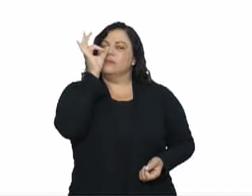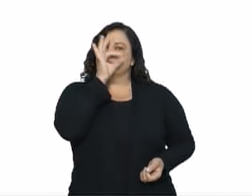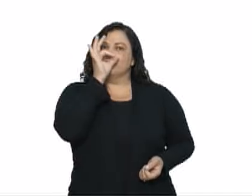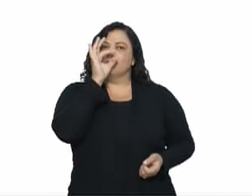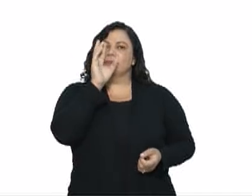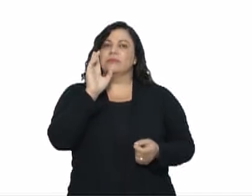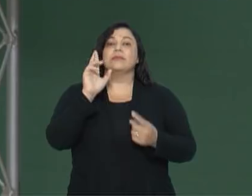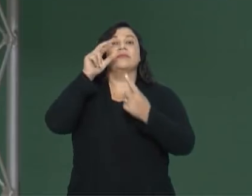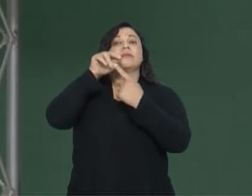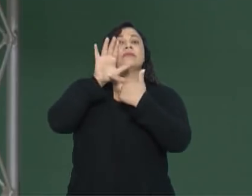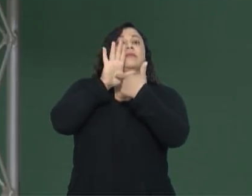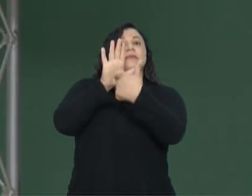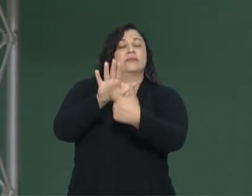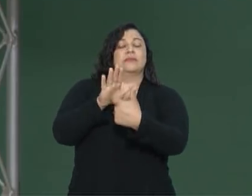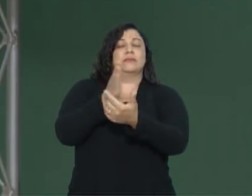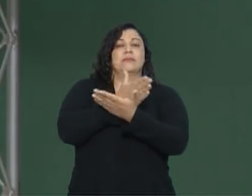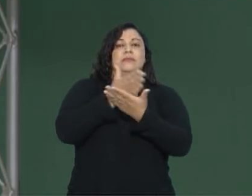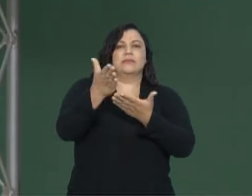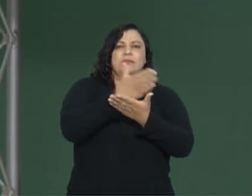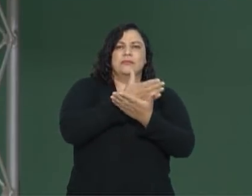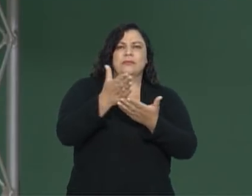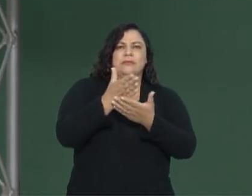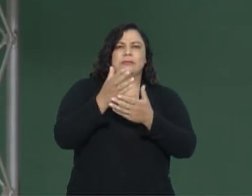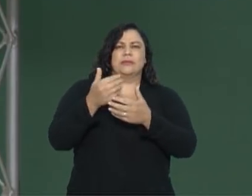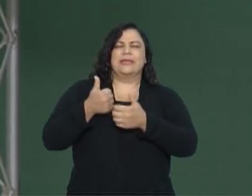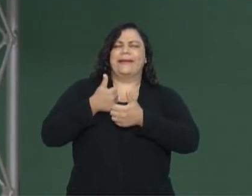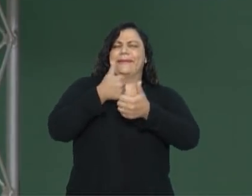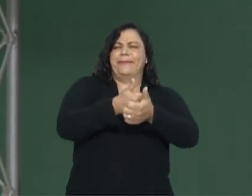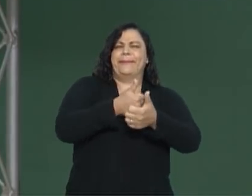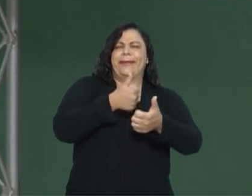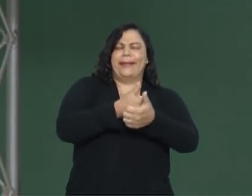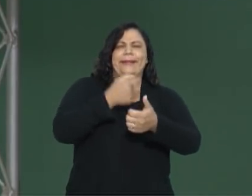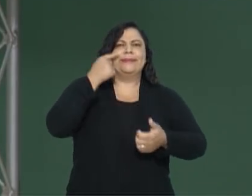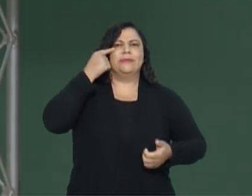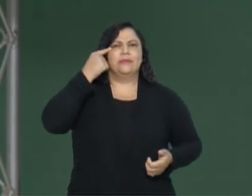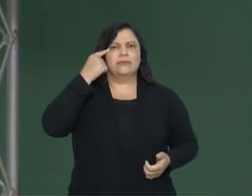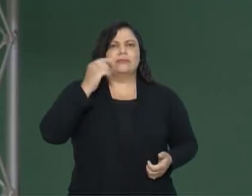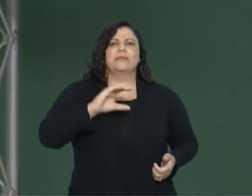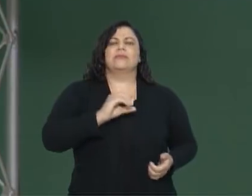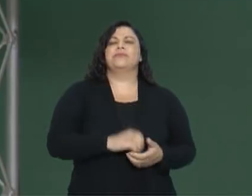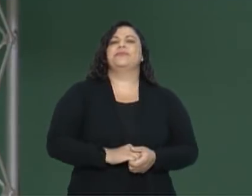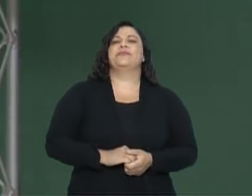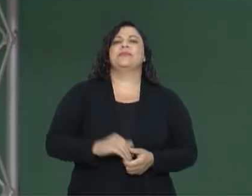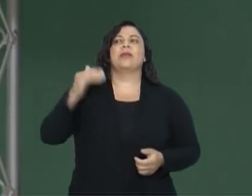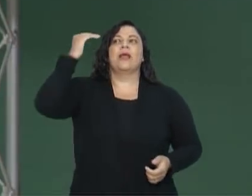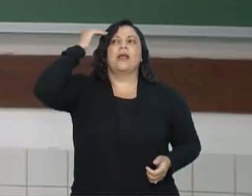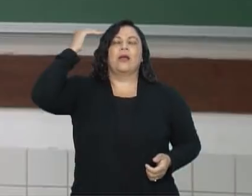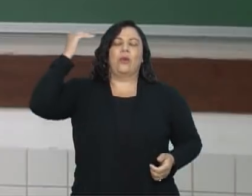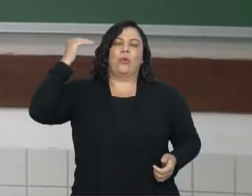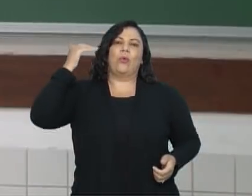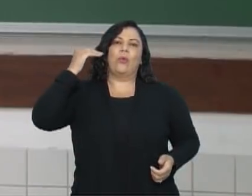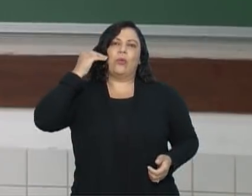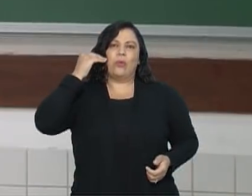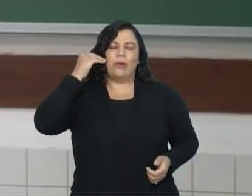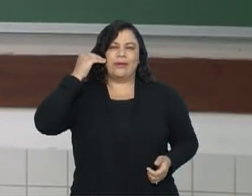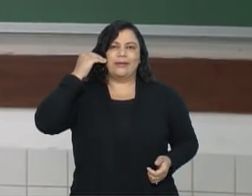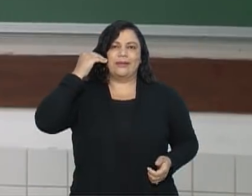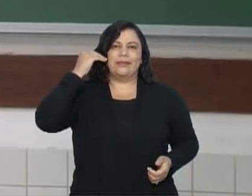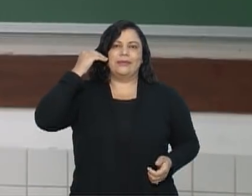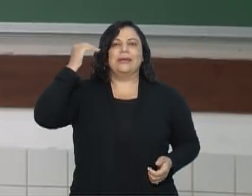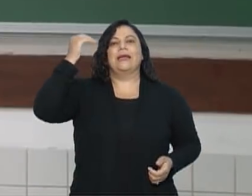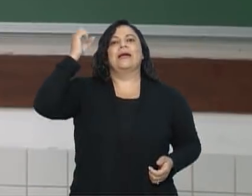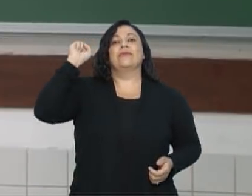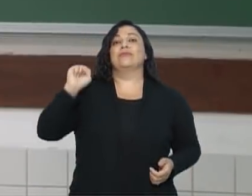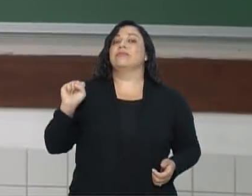início, né? Coreia do Sul, do ladinho do Japão, dá uma olhadinha, Taiwan, Hong Kong, que tem todo aquele conflito com